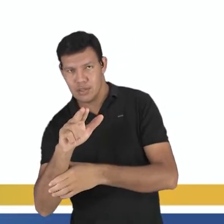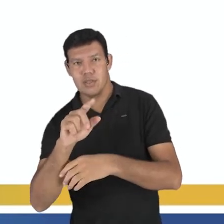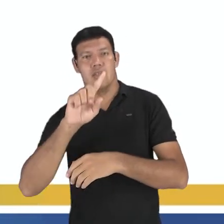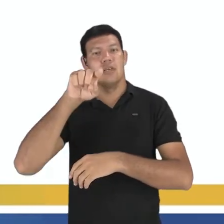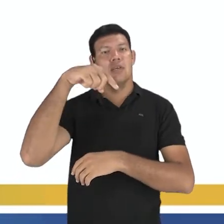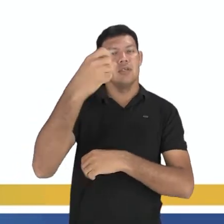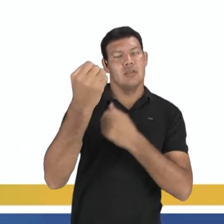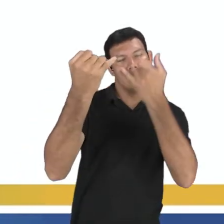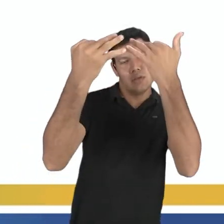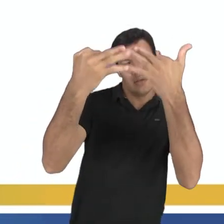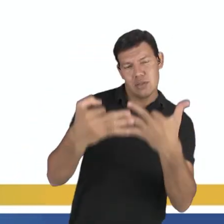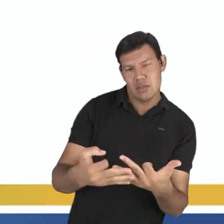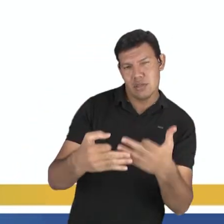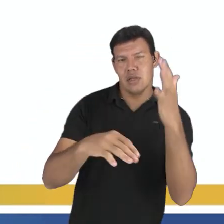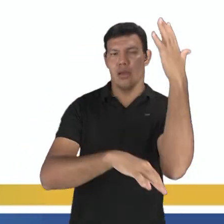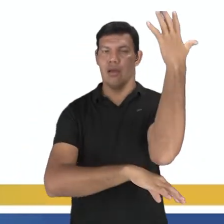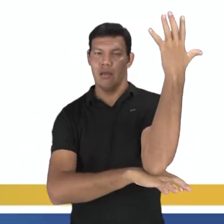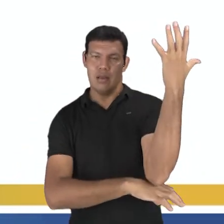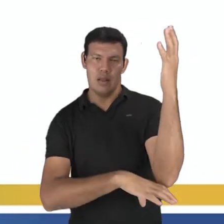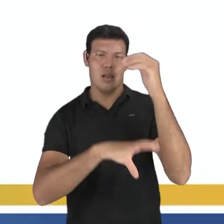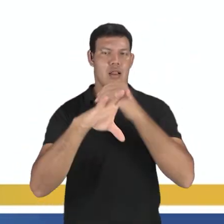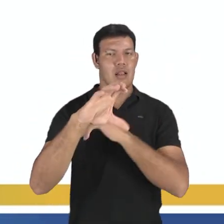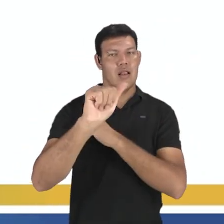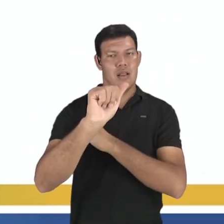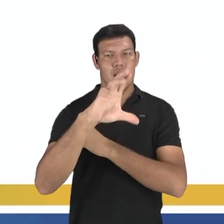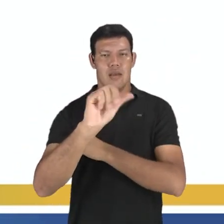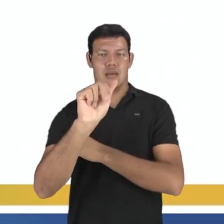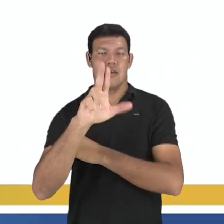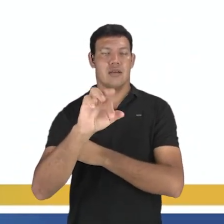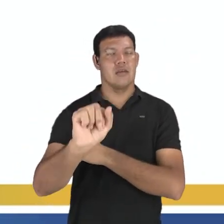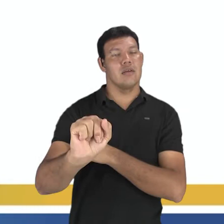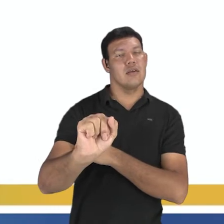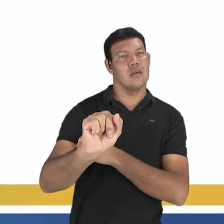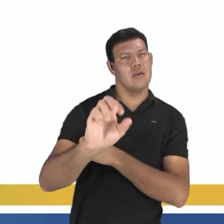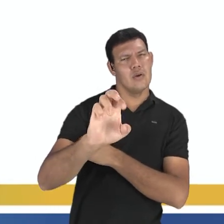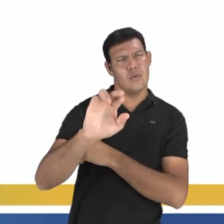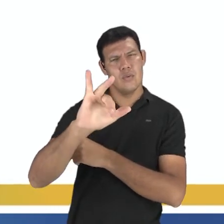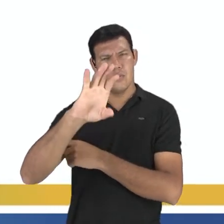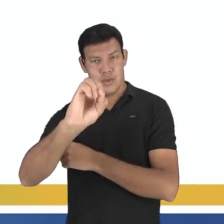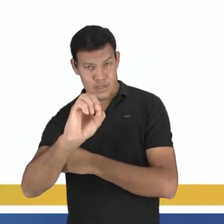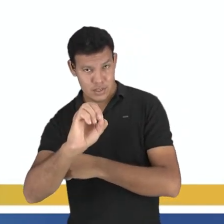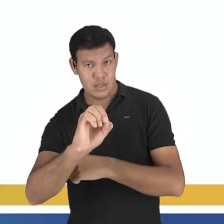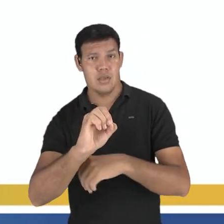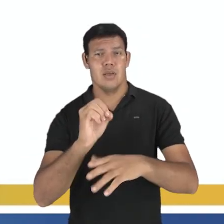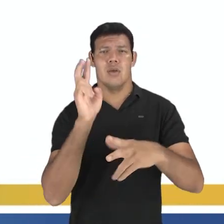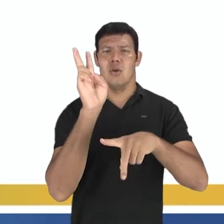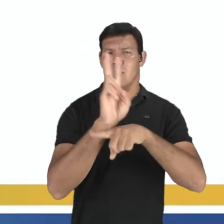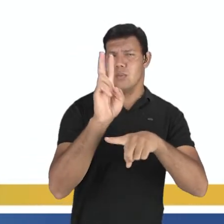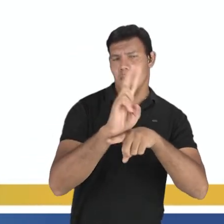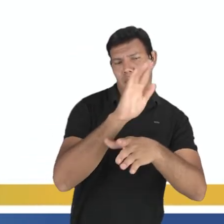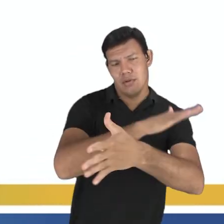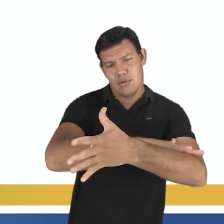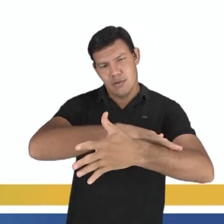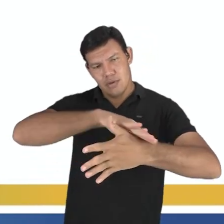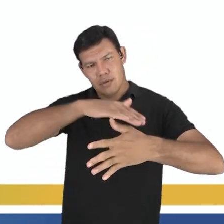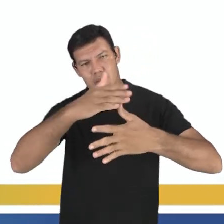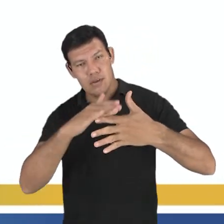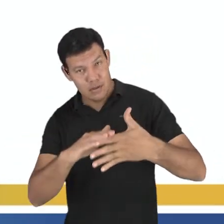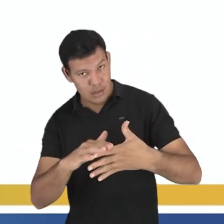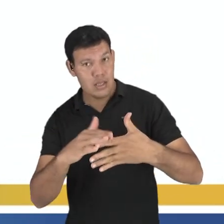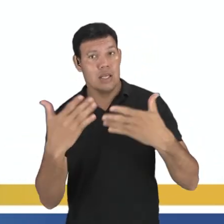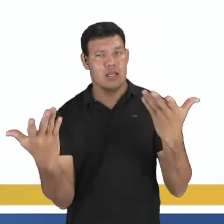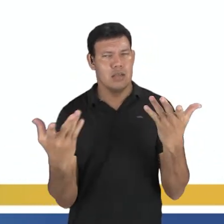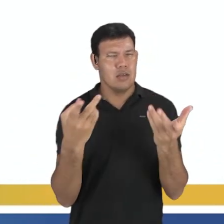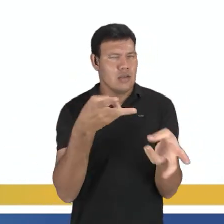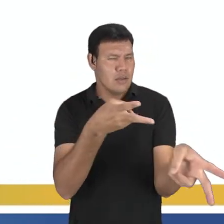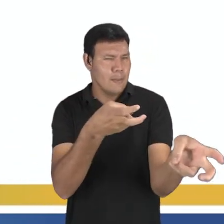o cacaueiro, e depois sobre preservação da mata, justamente pelo cultivo do cacau. Ah, então veja